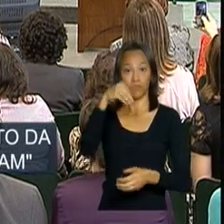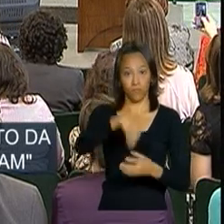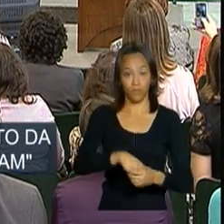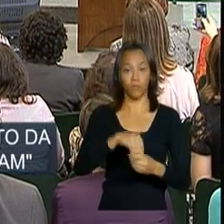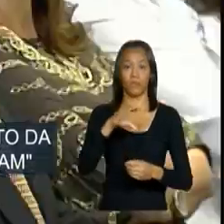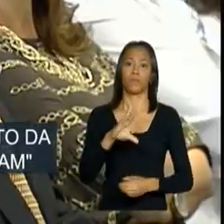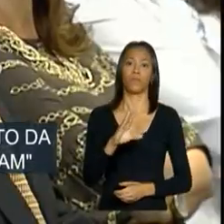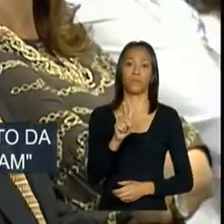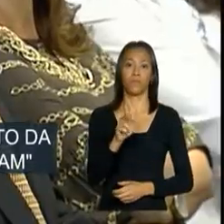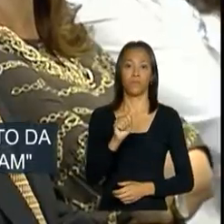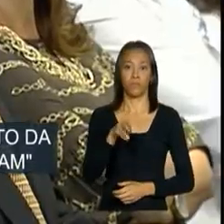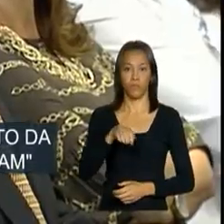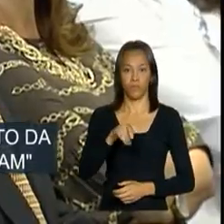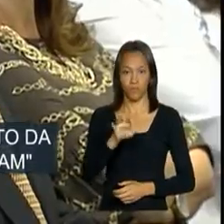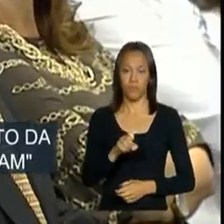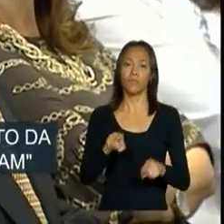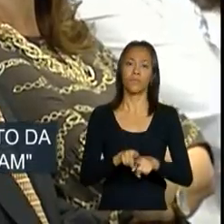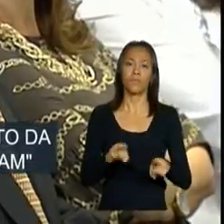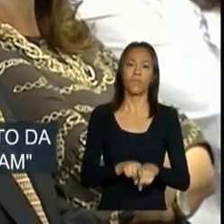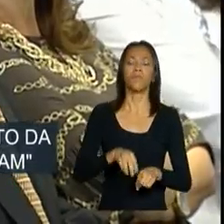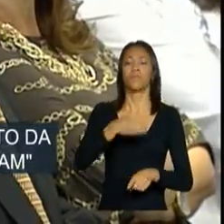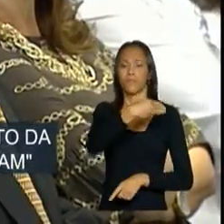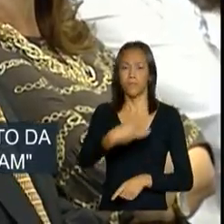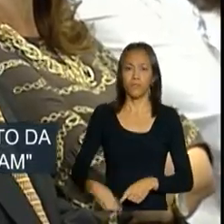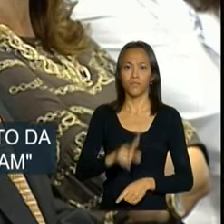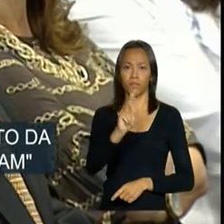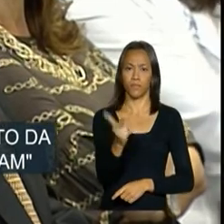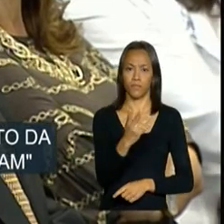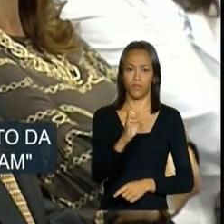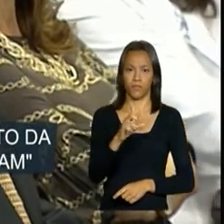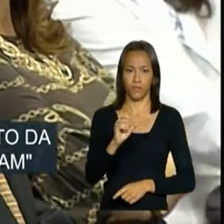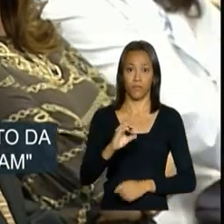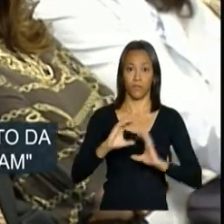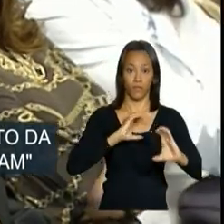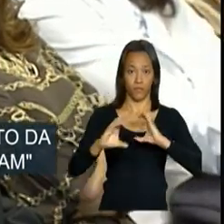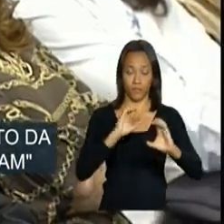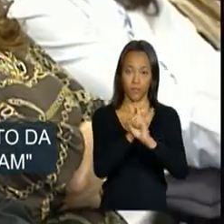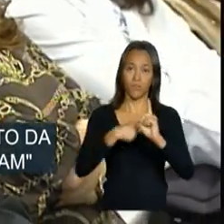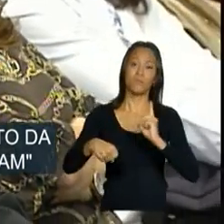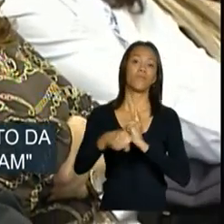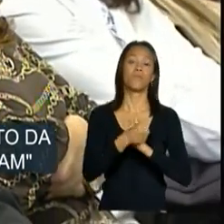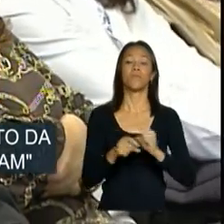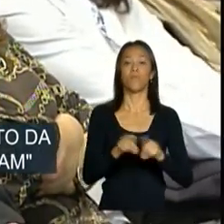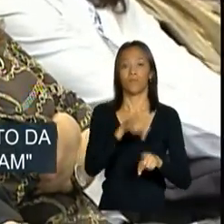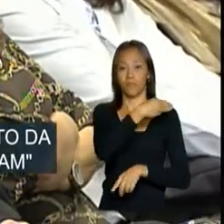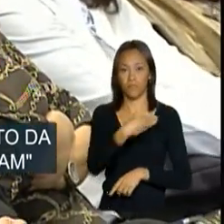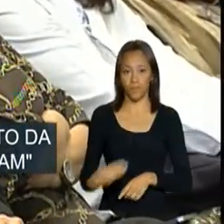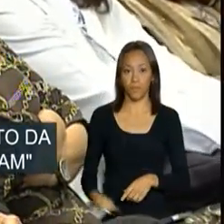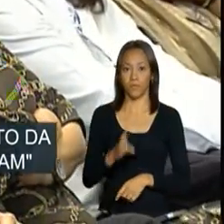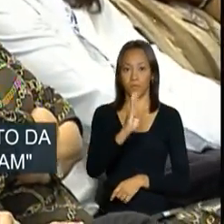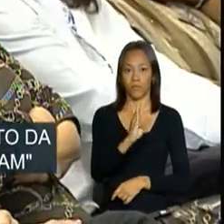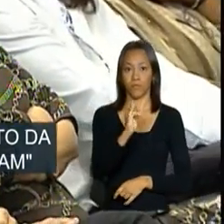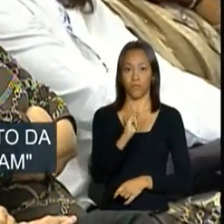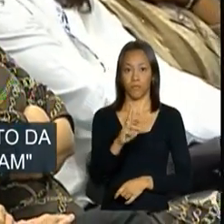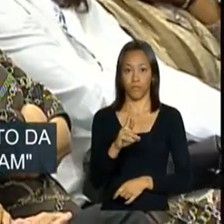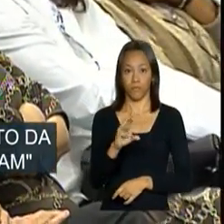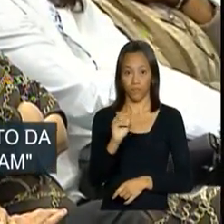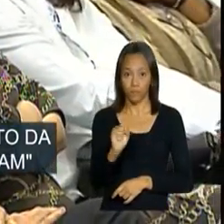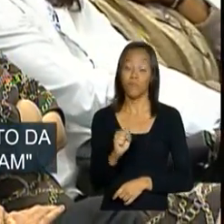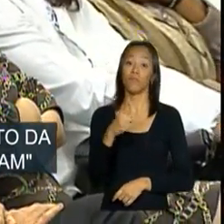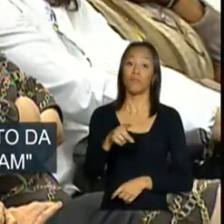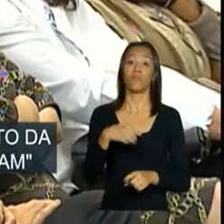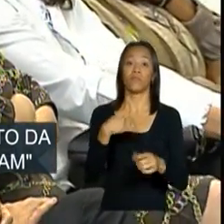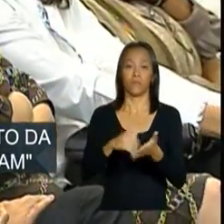institucional ministra Helena Chagas da secretaria de comunicação social ministra Luiza bairros da secretaria de políticas